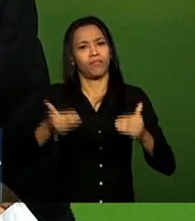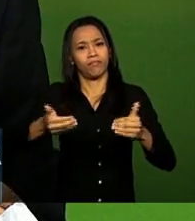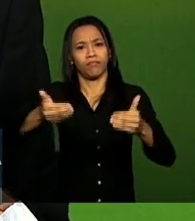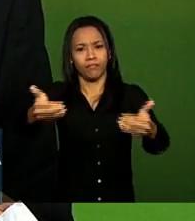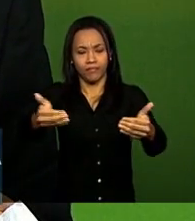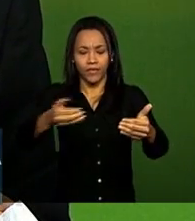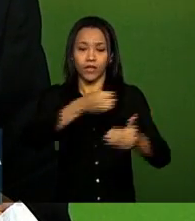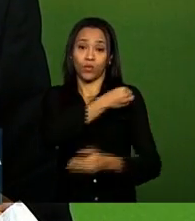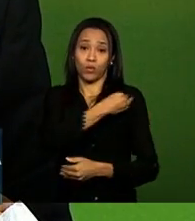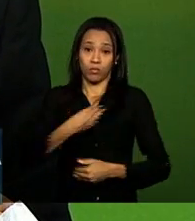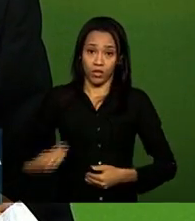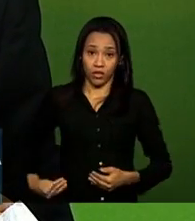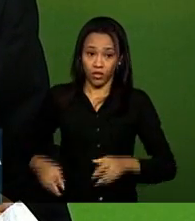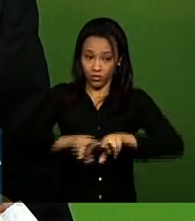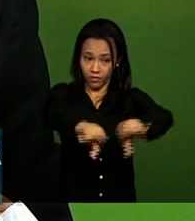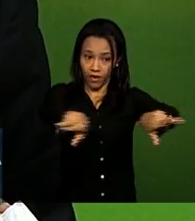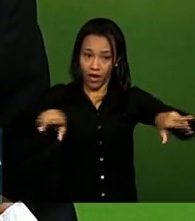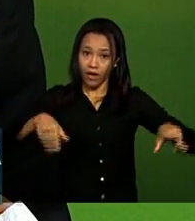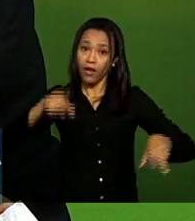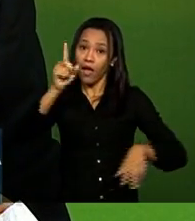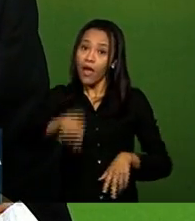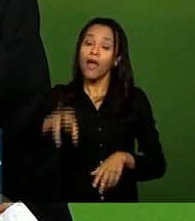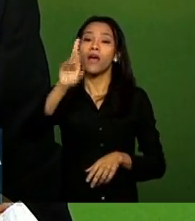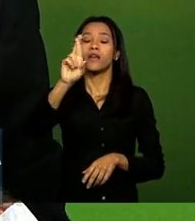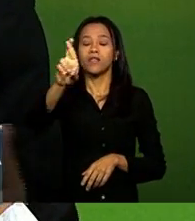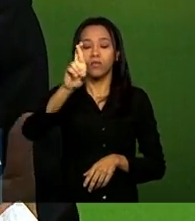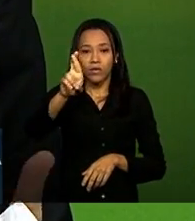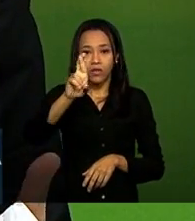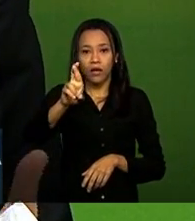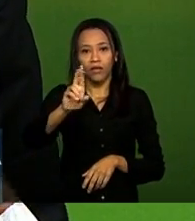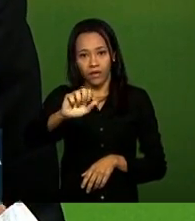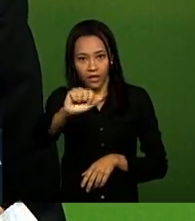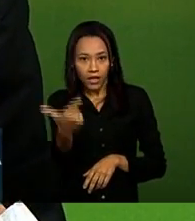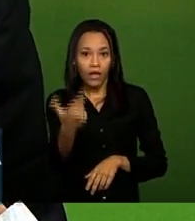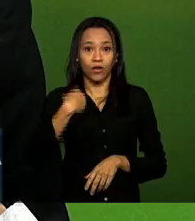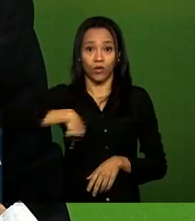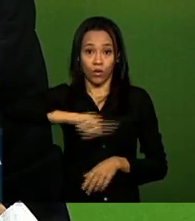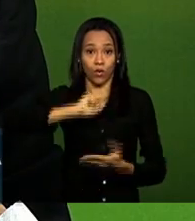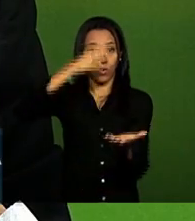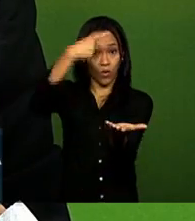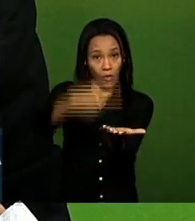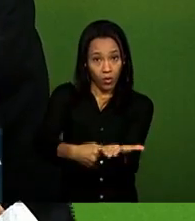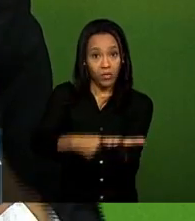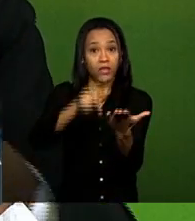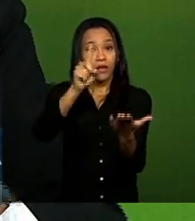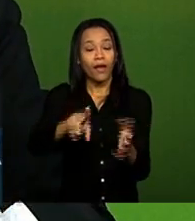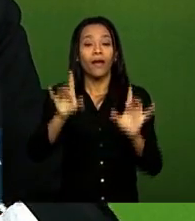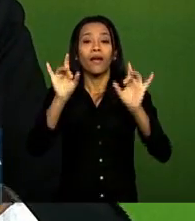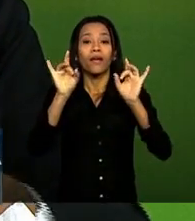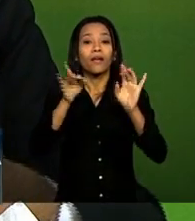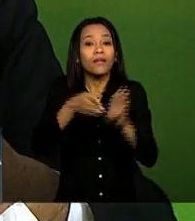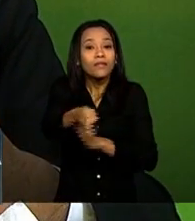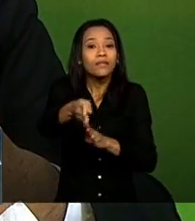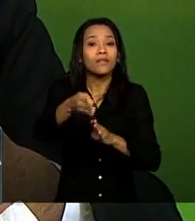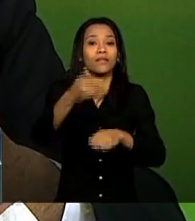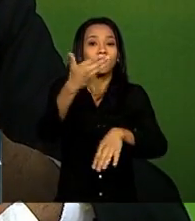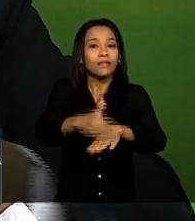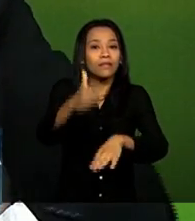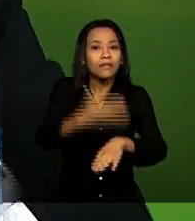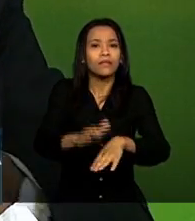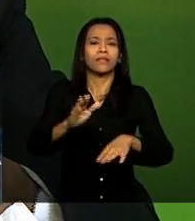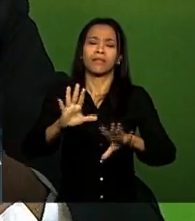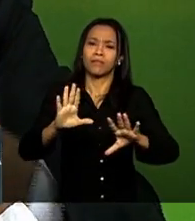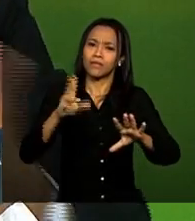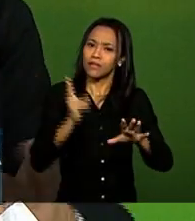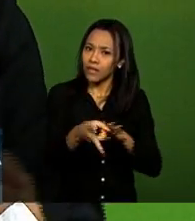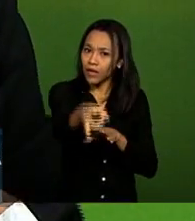responsáveis para responder e é evidente que nosso compromisso é qualificar sempre este este